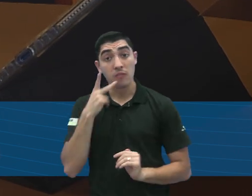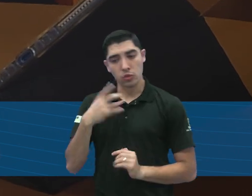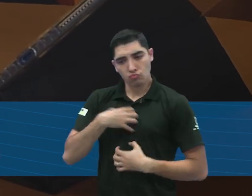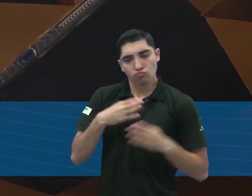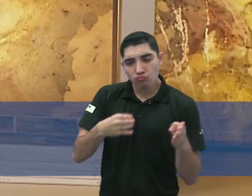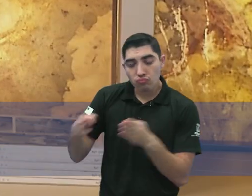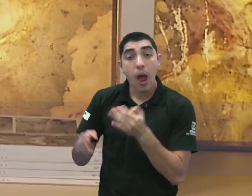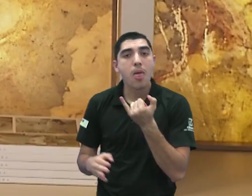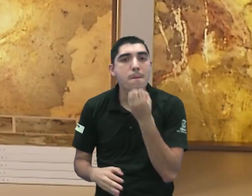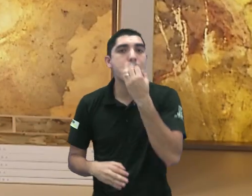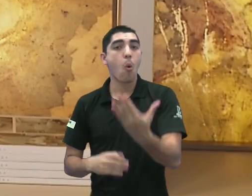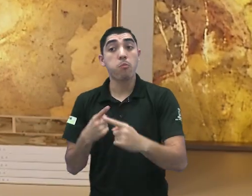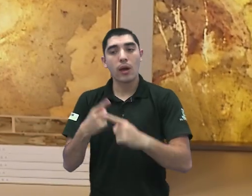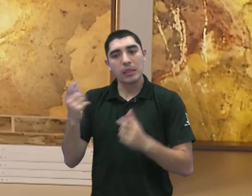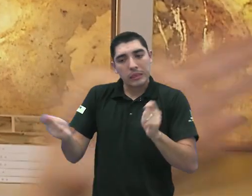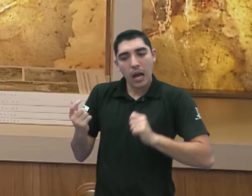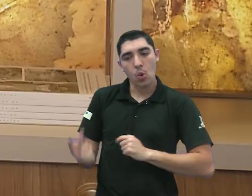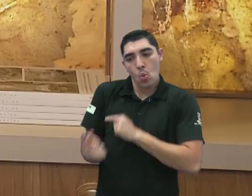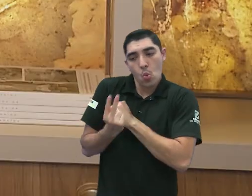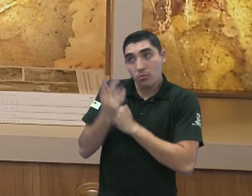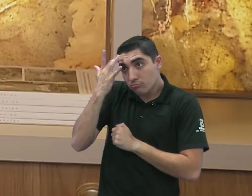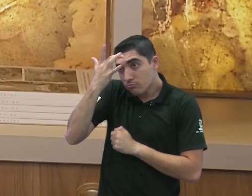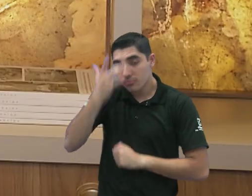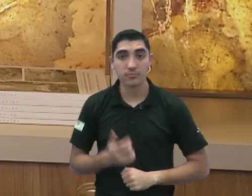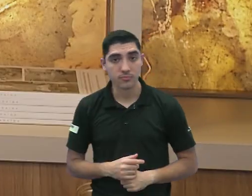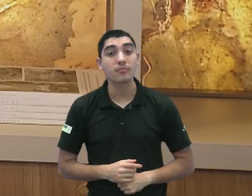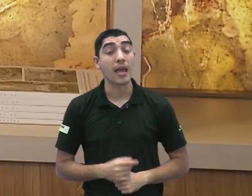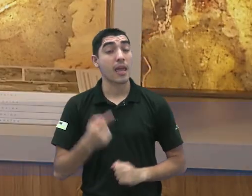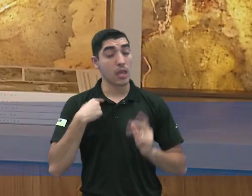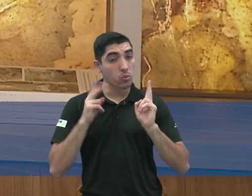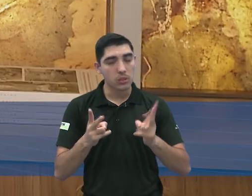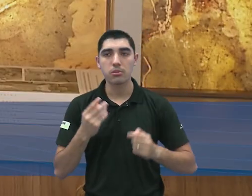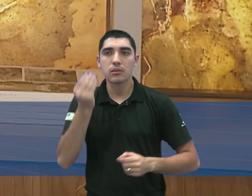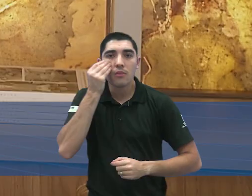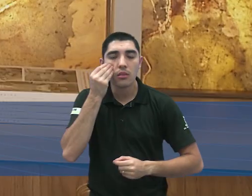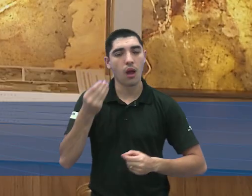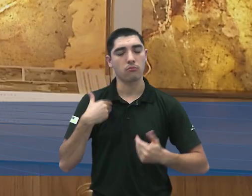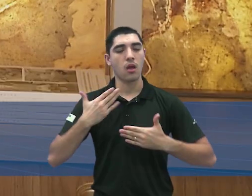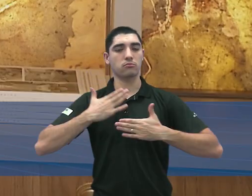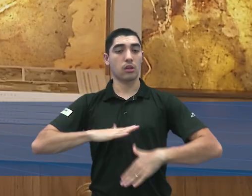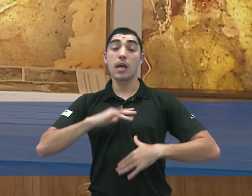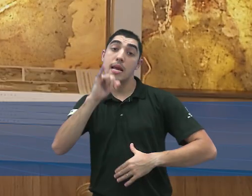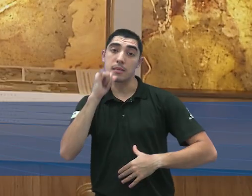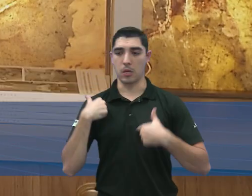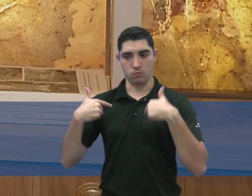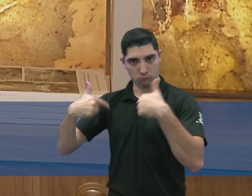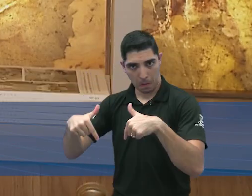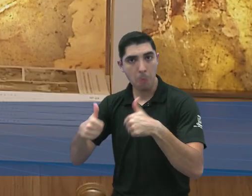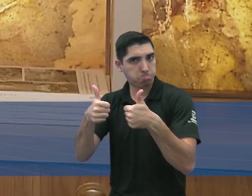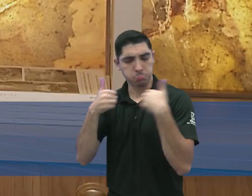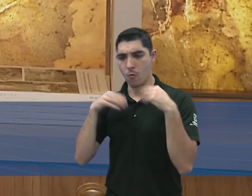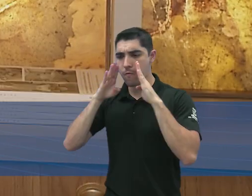grande aliada para manter a saúde mental em dia. Eu faço esse exercício do descansar, Então, quando eu estou ali trabalhando, estou